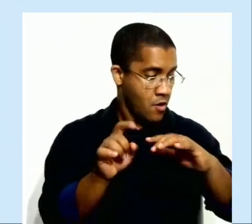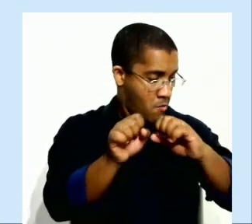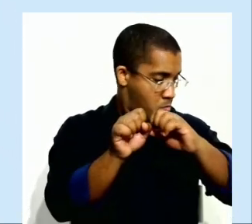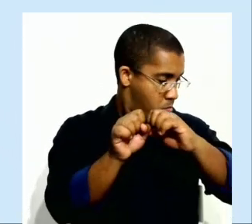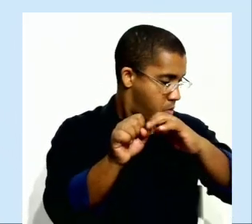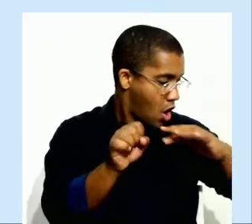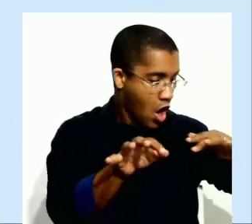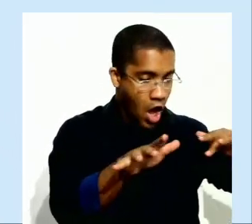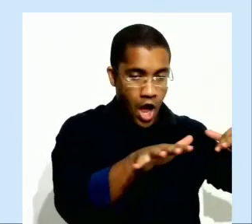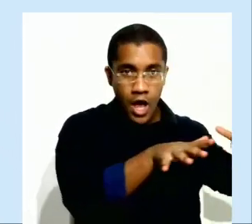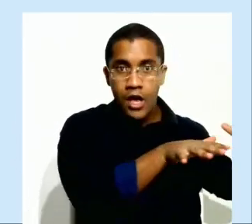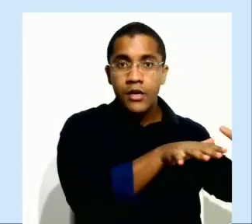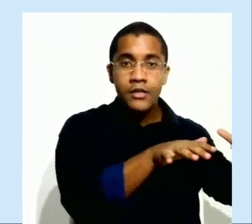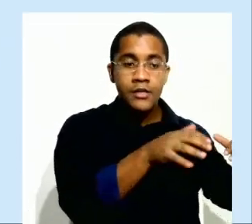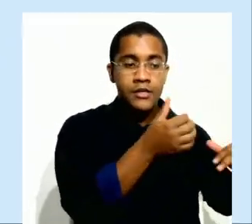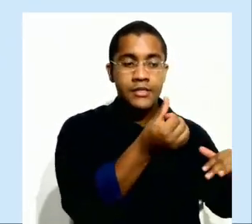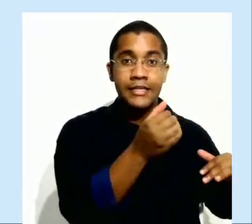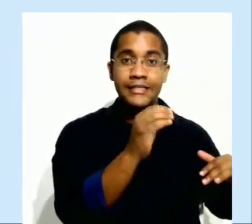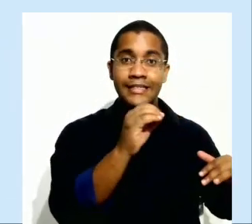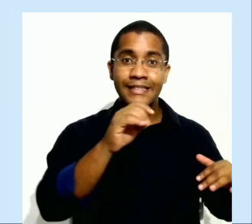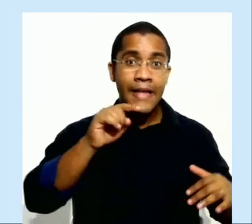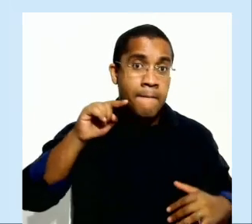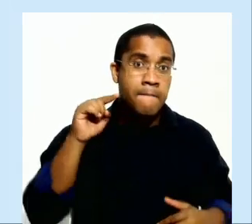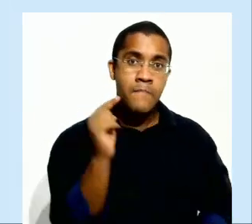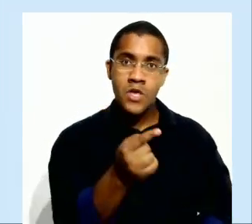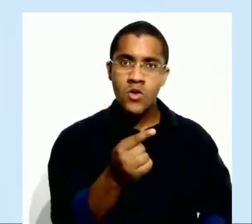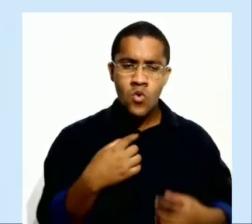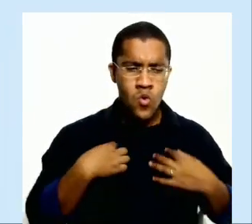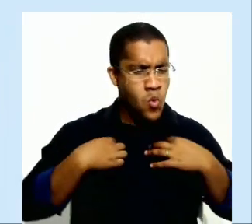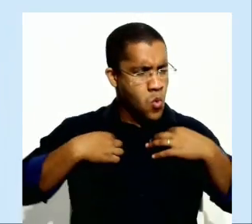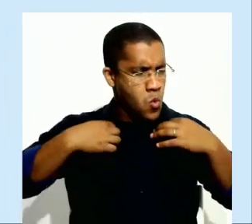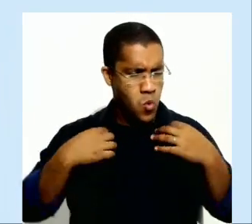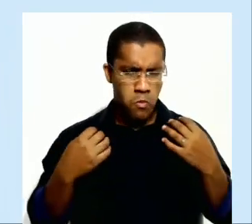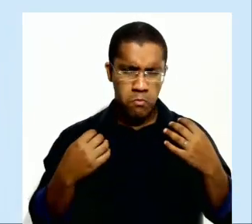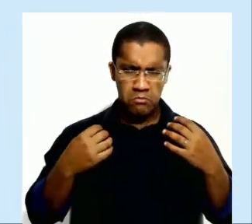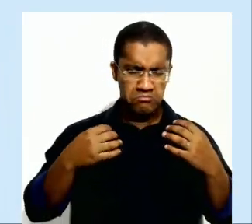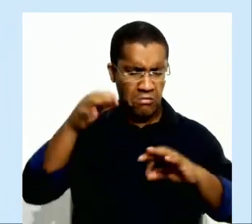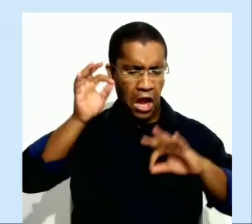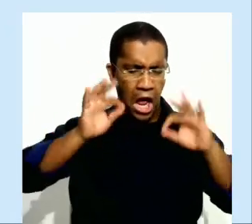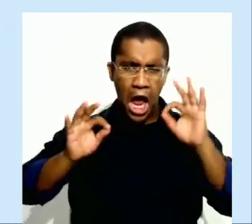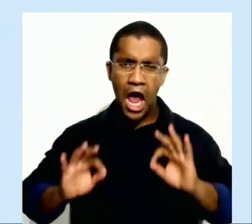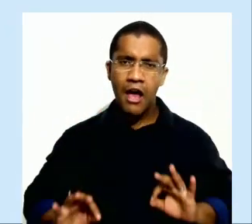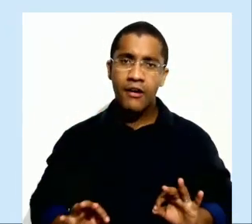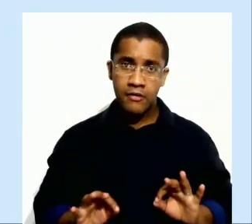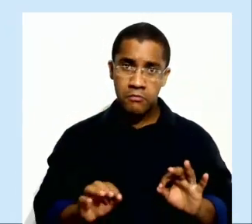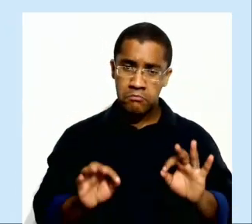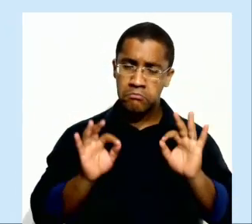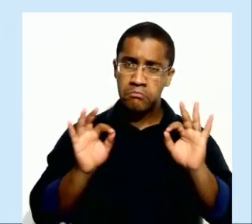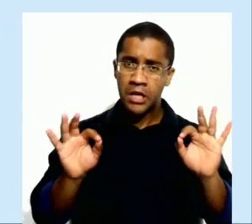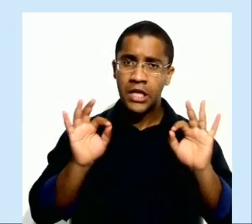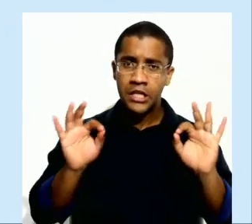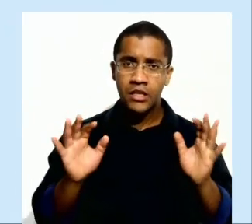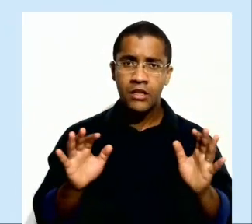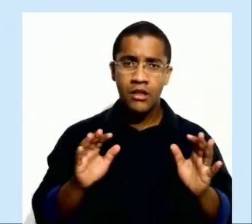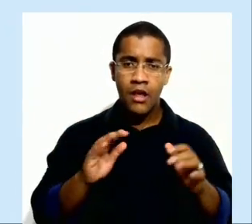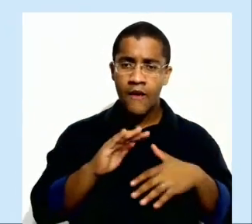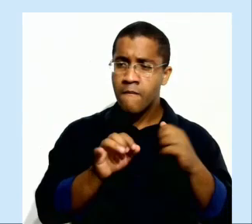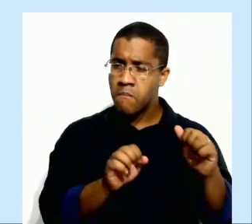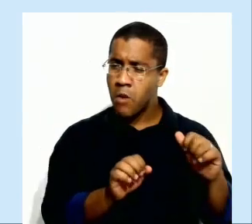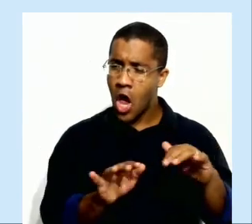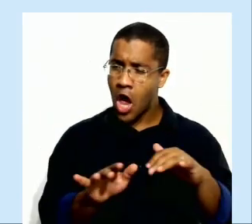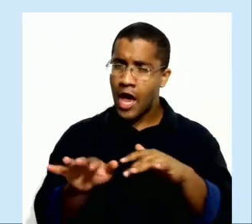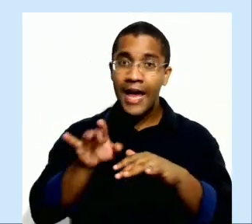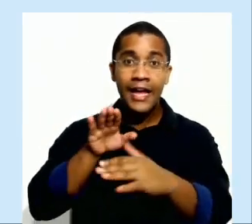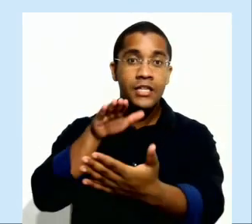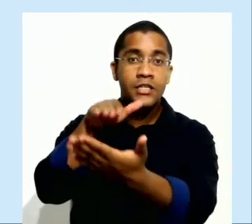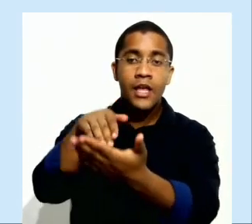60.000 seguidores, escravos ricamente vestidos, que vai até Meca, fazer